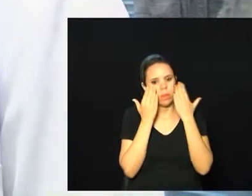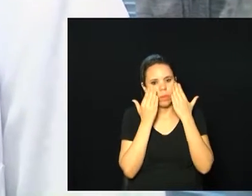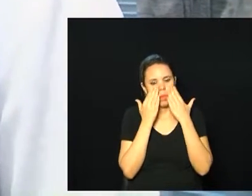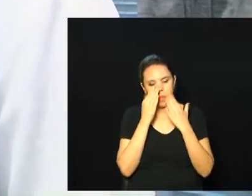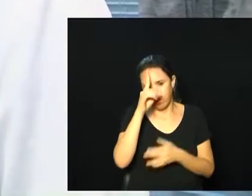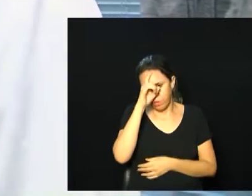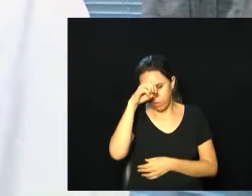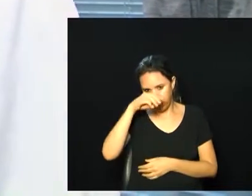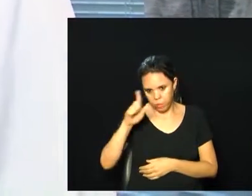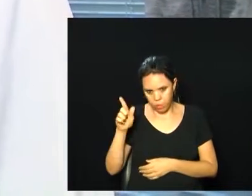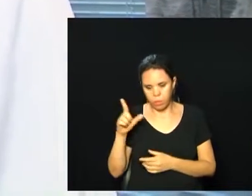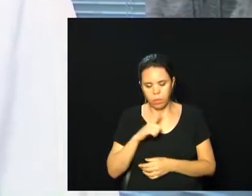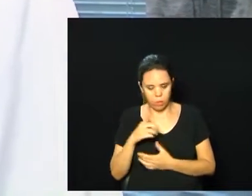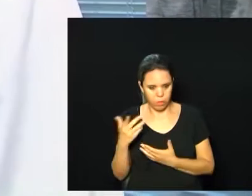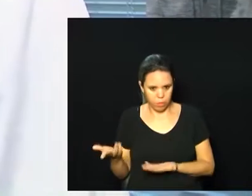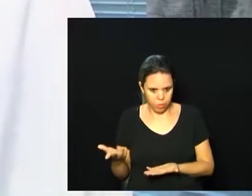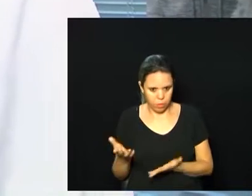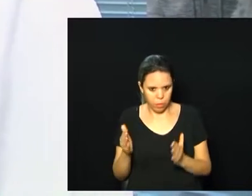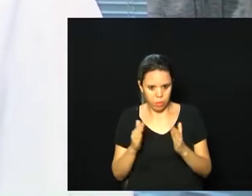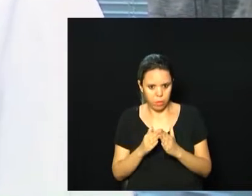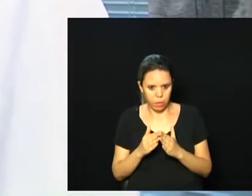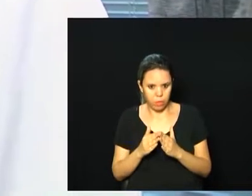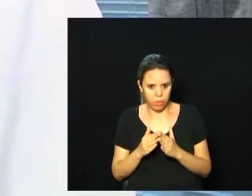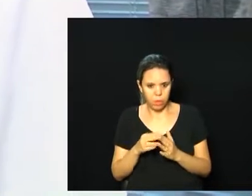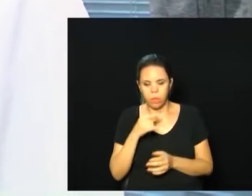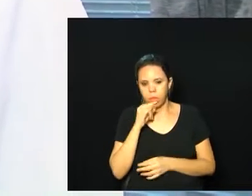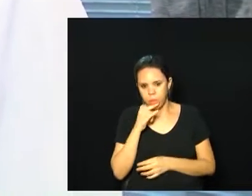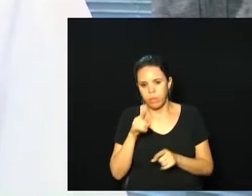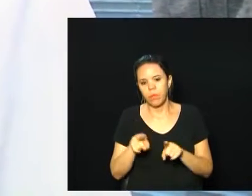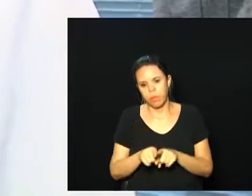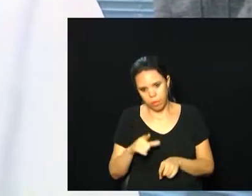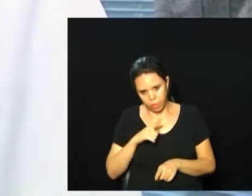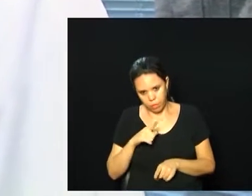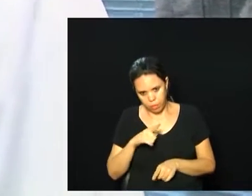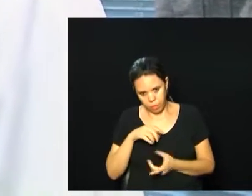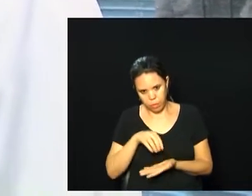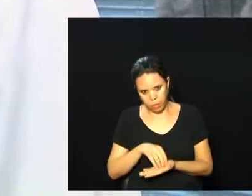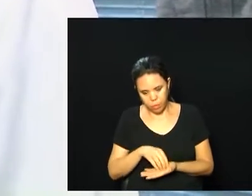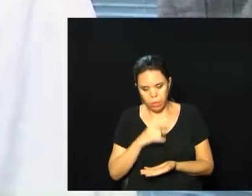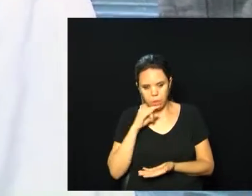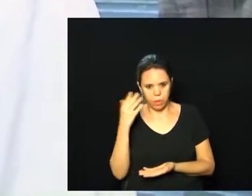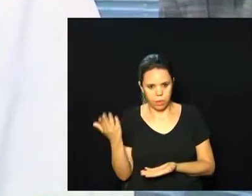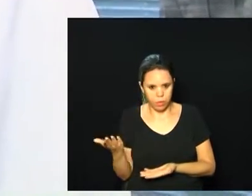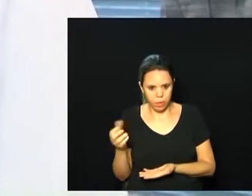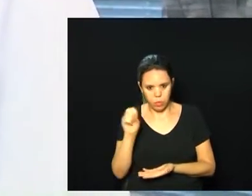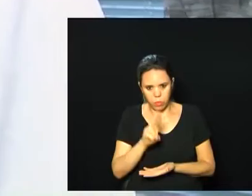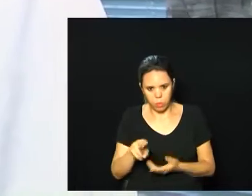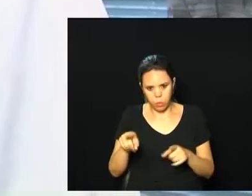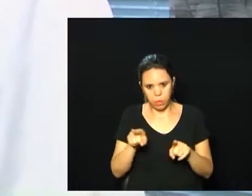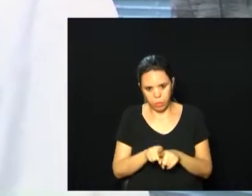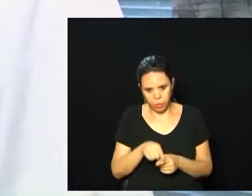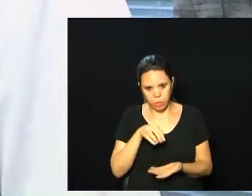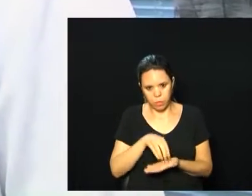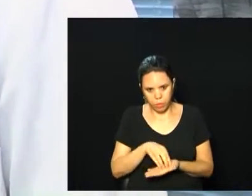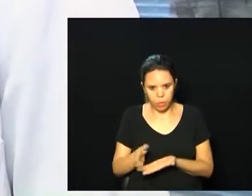Hospital Municipal Mário Gatti. Para quem mora na região de Piracicaba, tem também o Hemonúcleo de Piracicaba, e em Sumaré, o posto